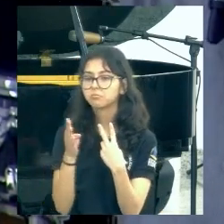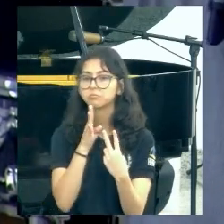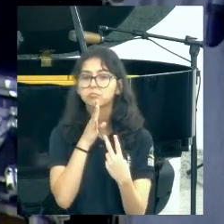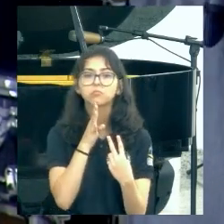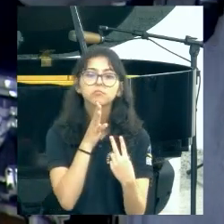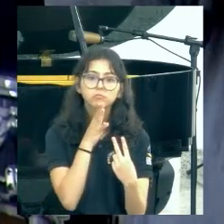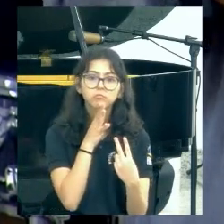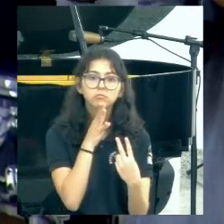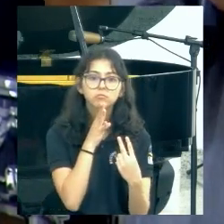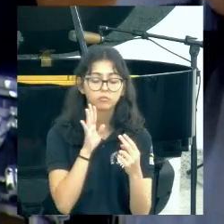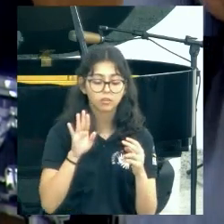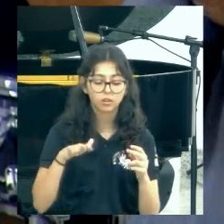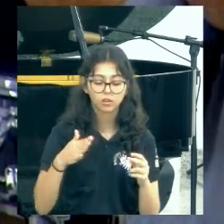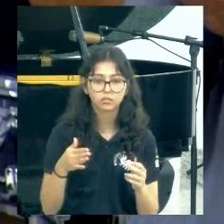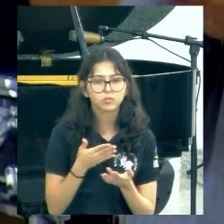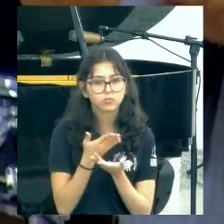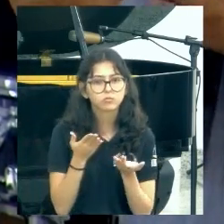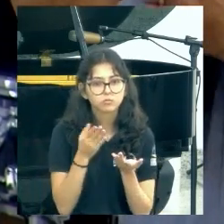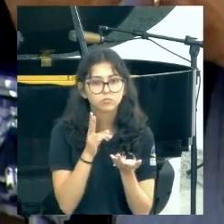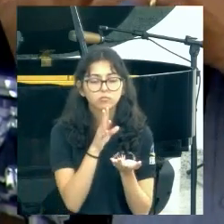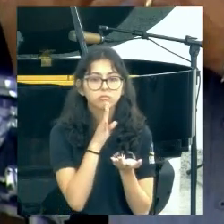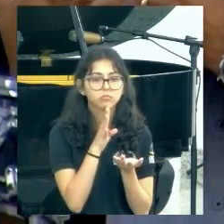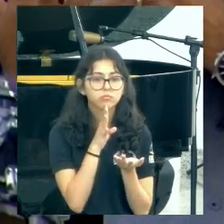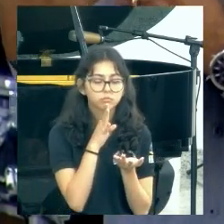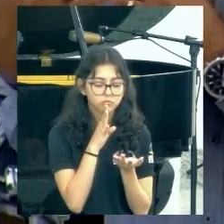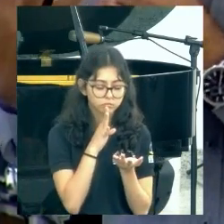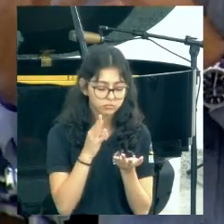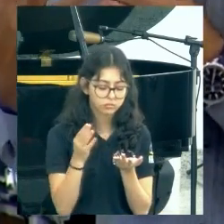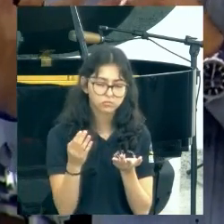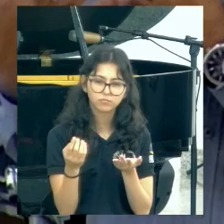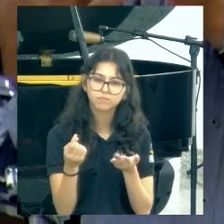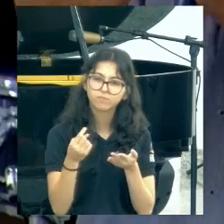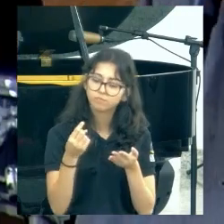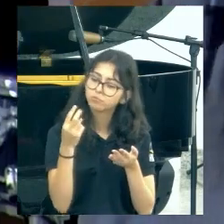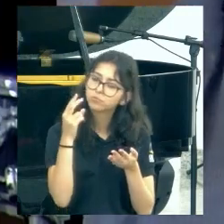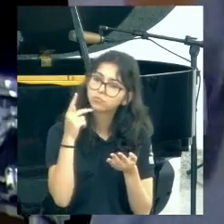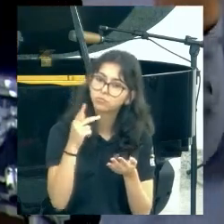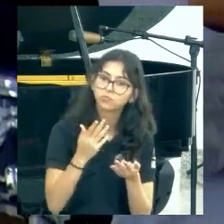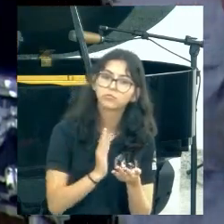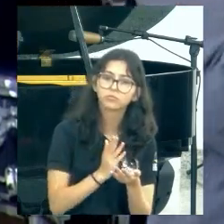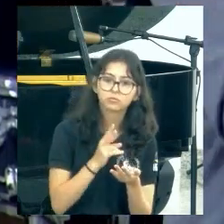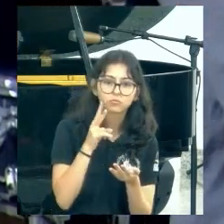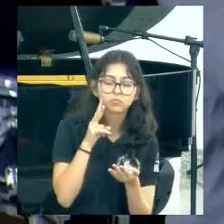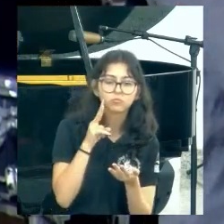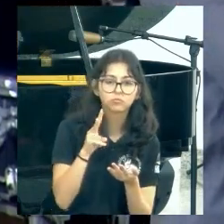o envelope para ver o que existe dentro, o que é que tem lá escrito?